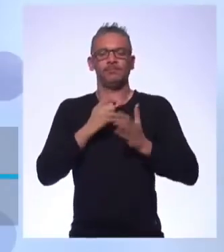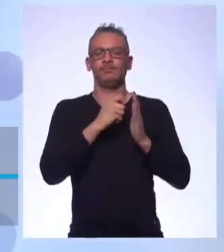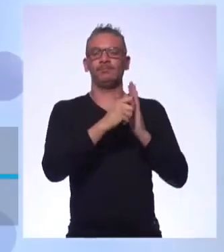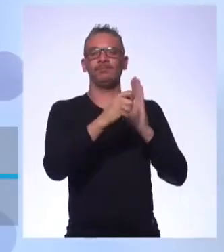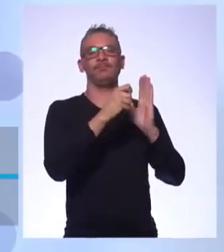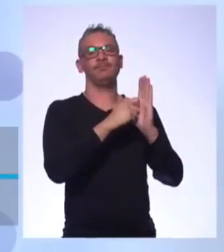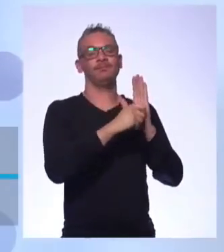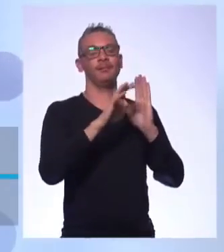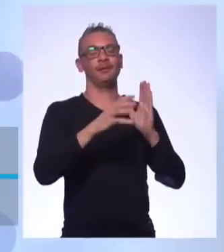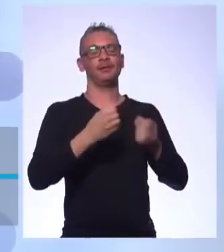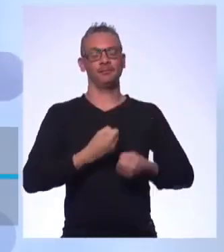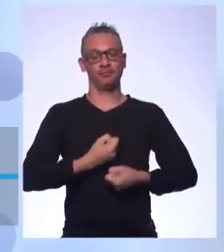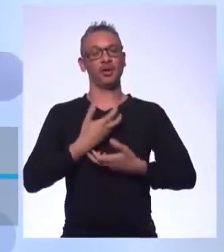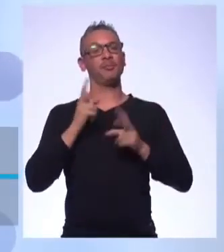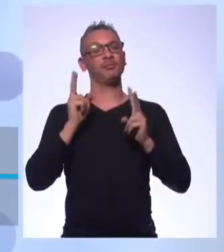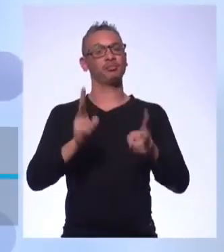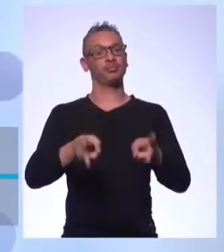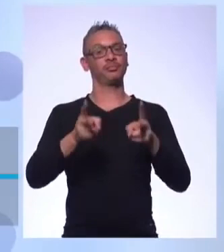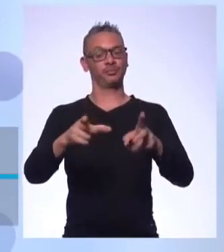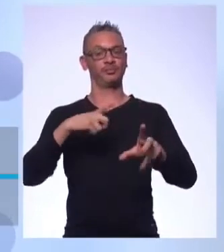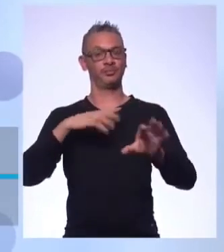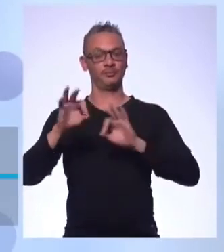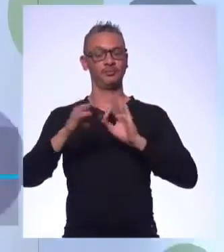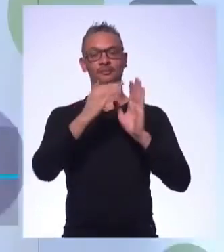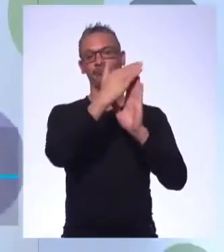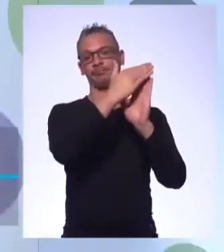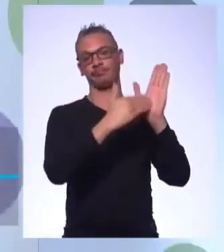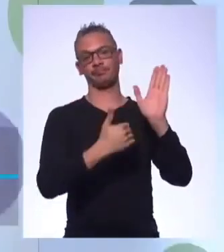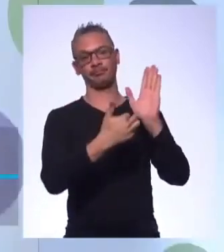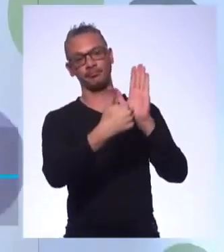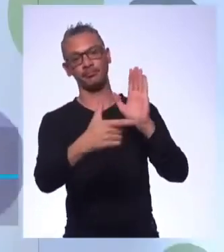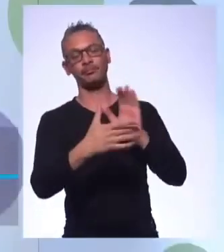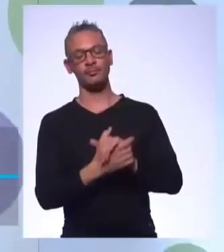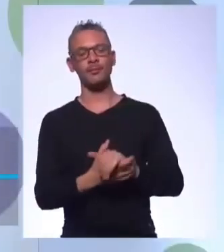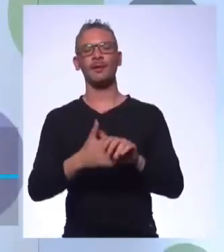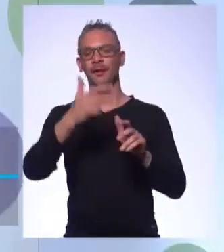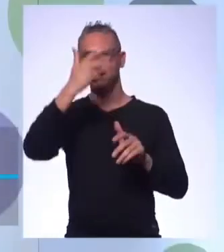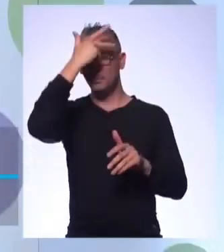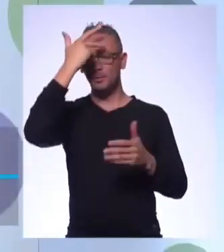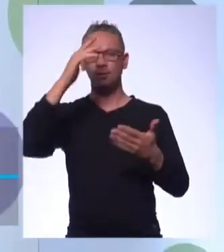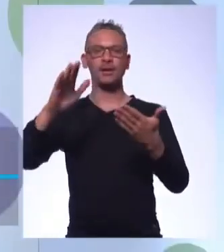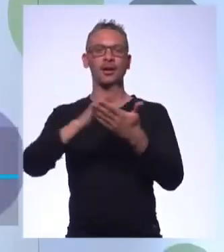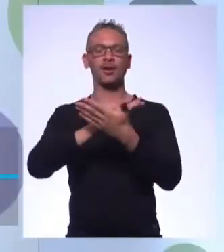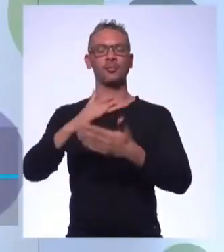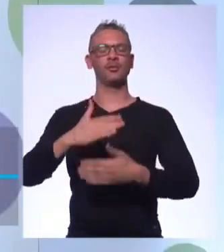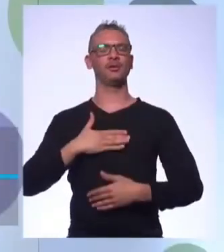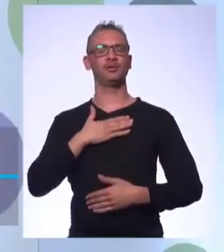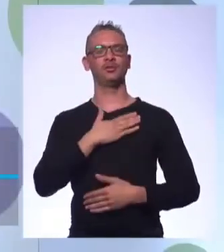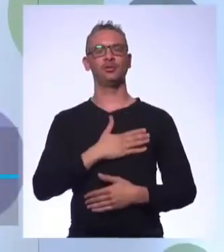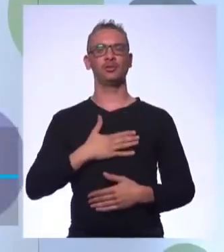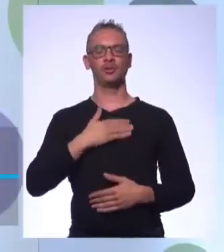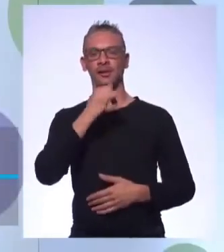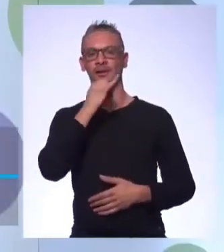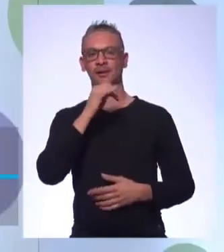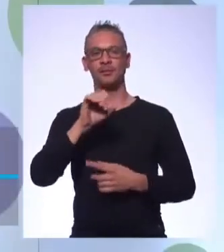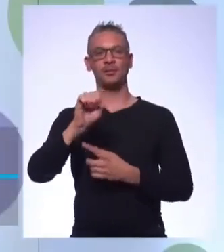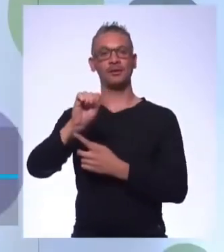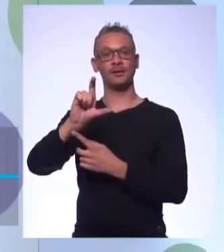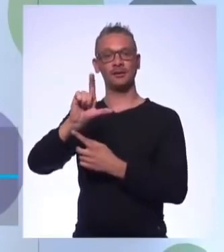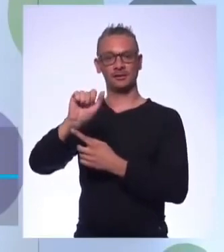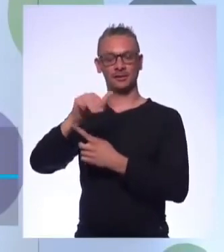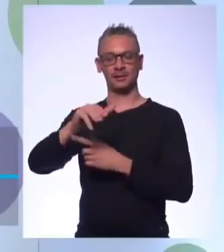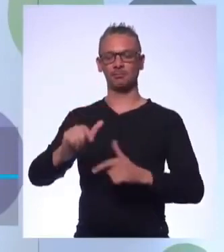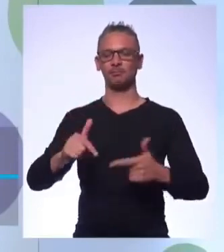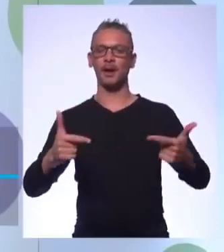ele continua, ele persiste. Isso, Mauro, isso. Tanto é que várias pessoas que gostam ali, quando a gente falou do slam, que o slam é um